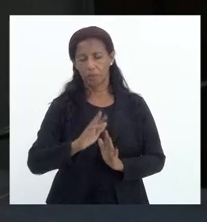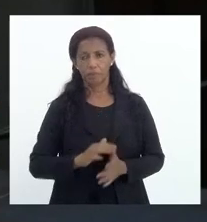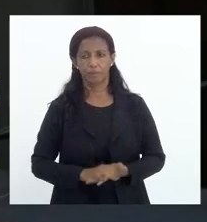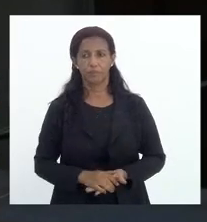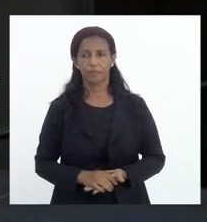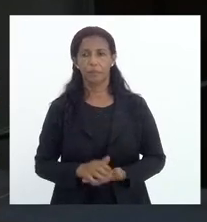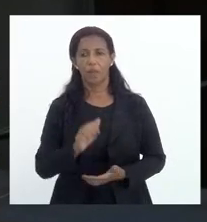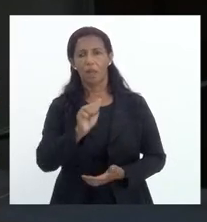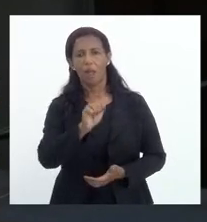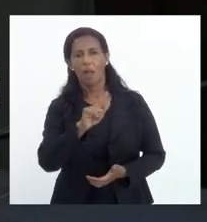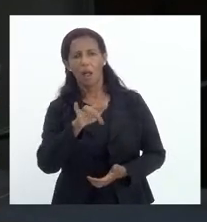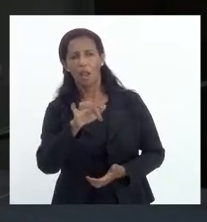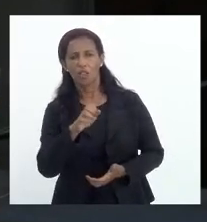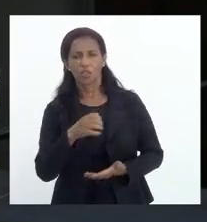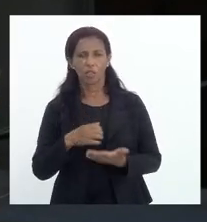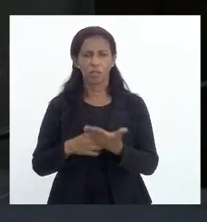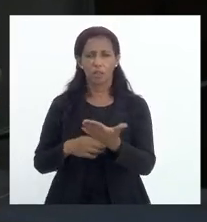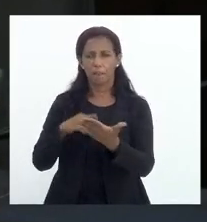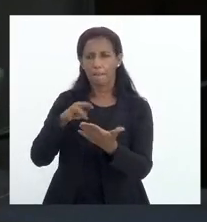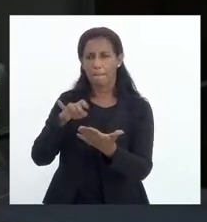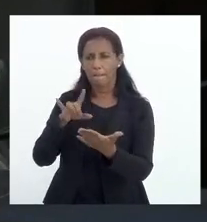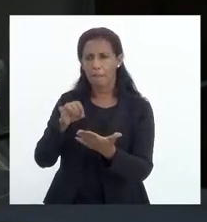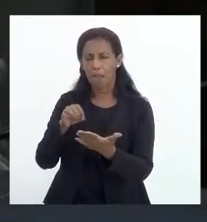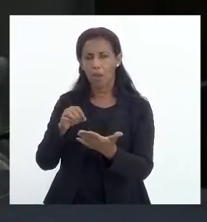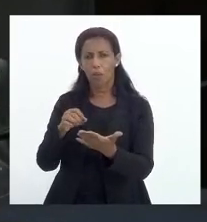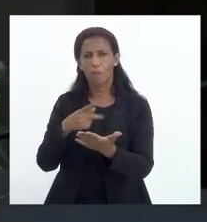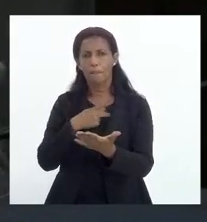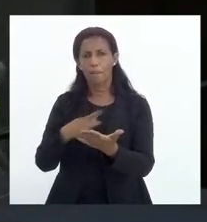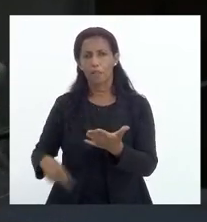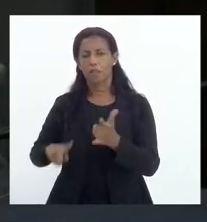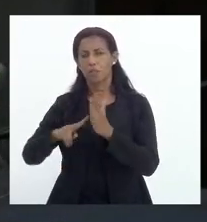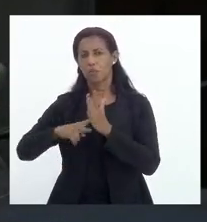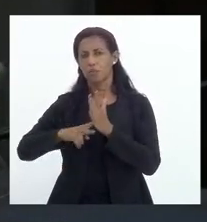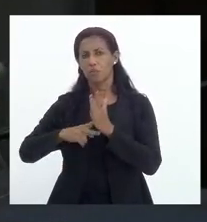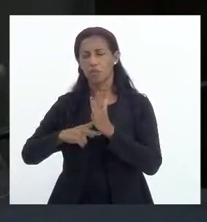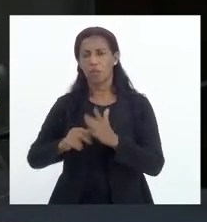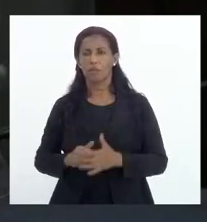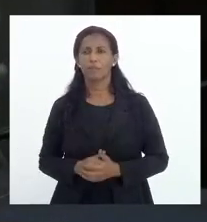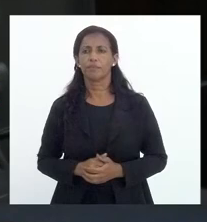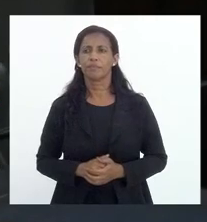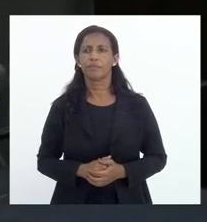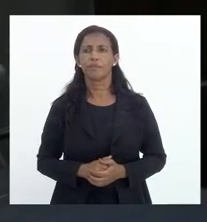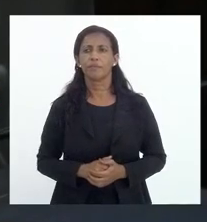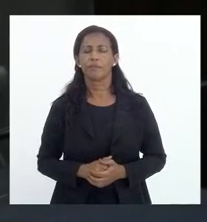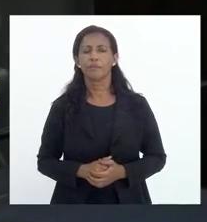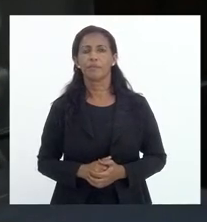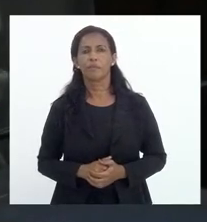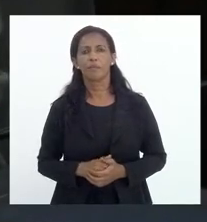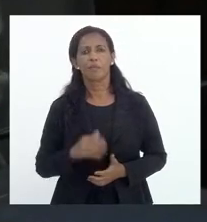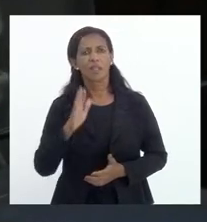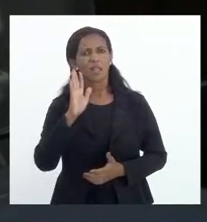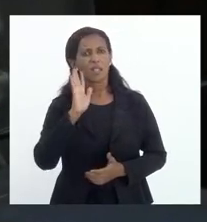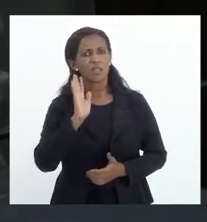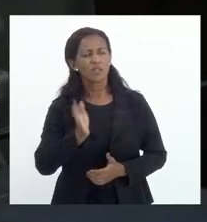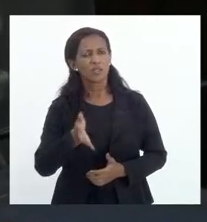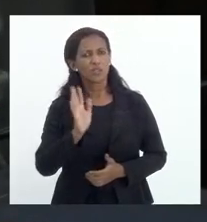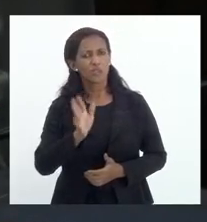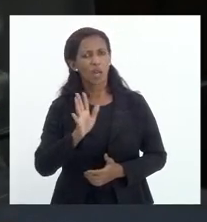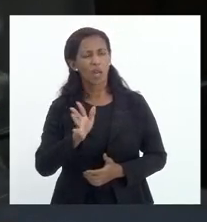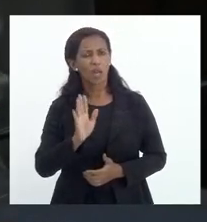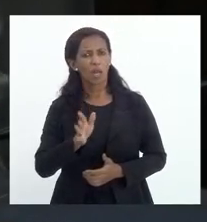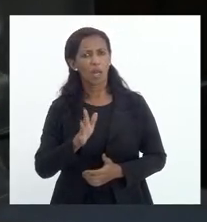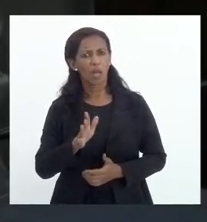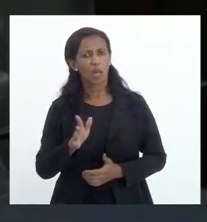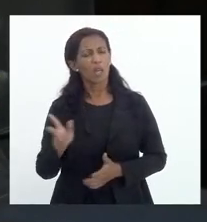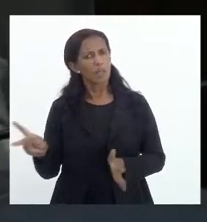Ao Alexandre, quero dizer, Alexandre Melo, que é o presidente do sindicato lá, que essa questão já está composta e